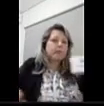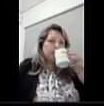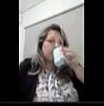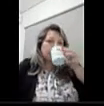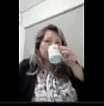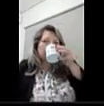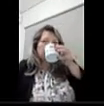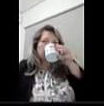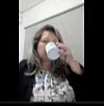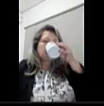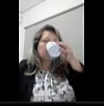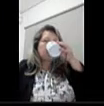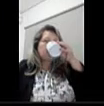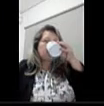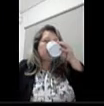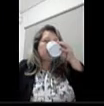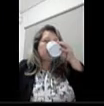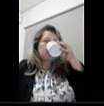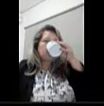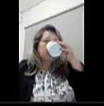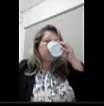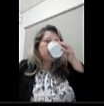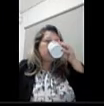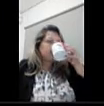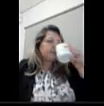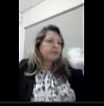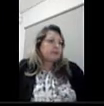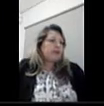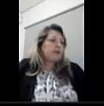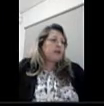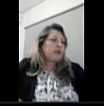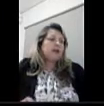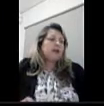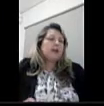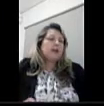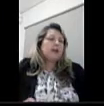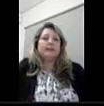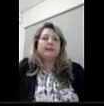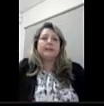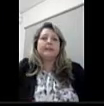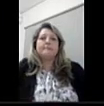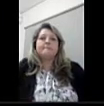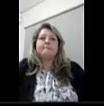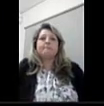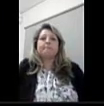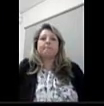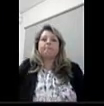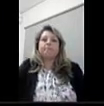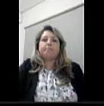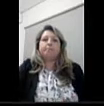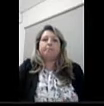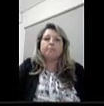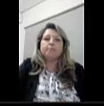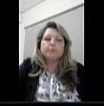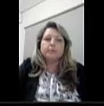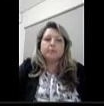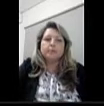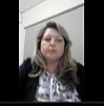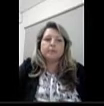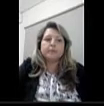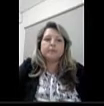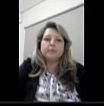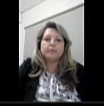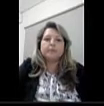acontecer. E aí, o positivo é quando a consequência, eu dou uma consequência que aumenta a